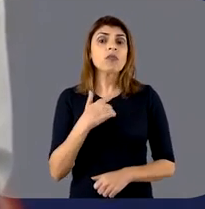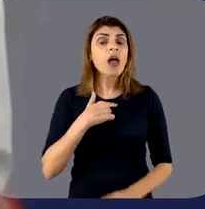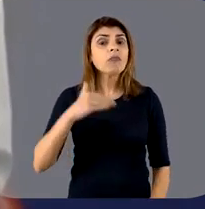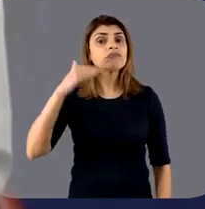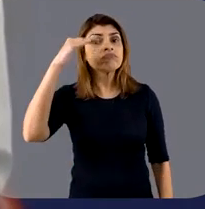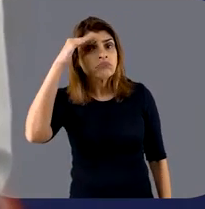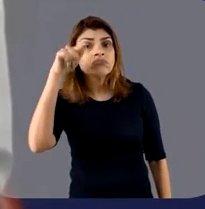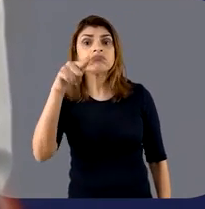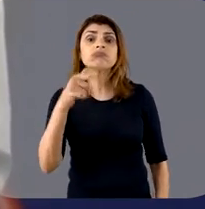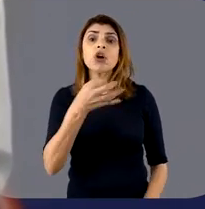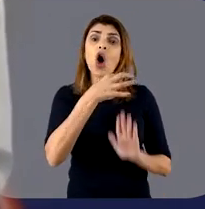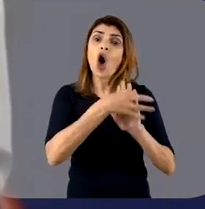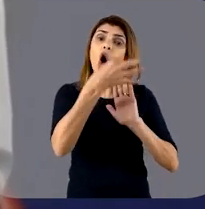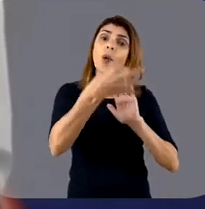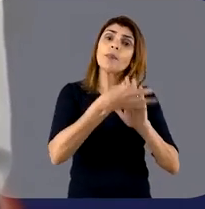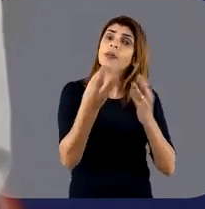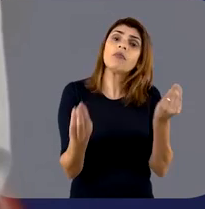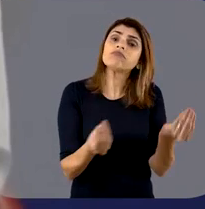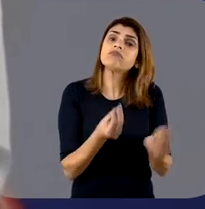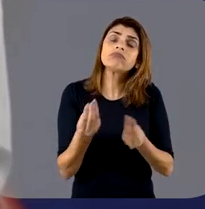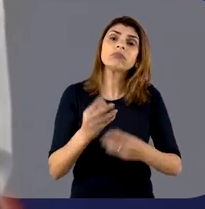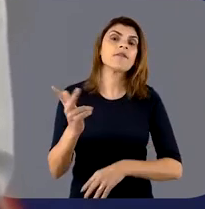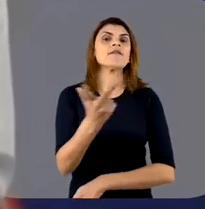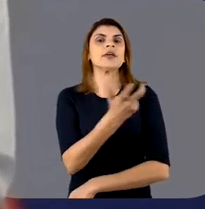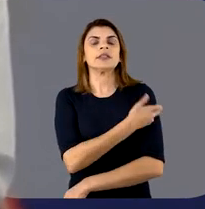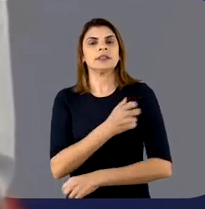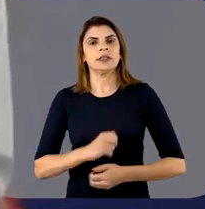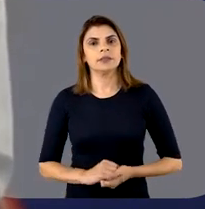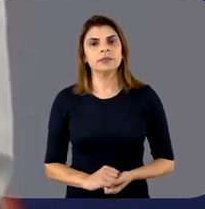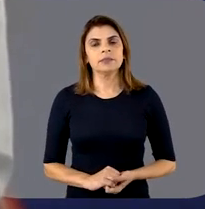sobre a sua opinião sobre essa vacina.